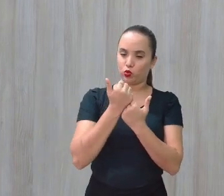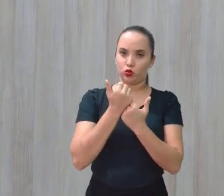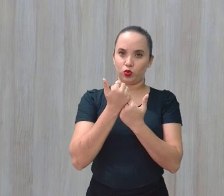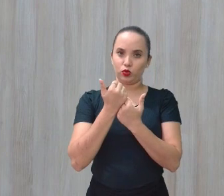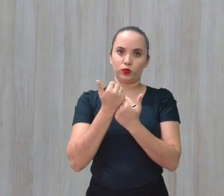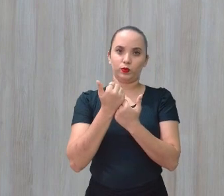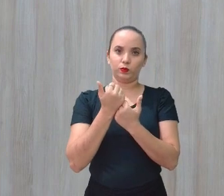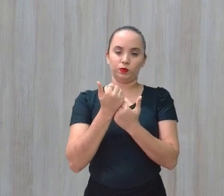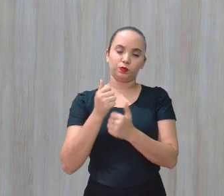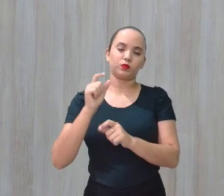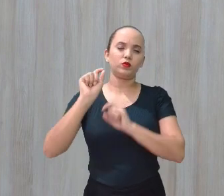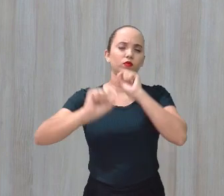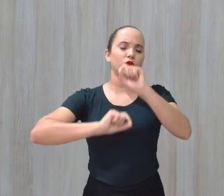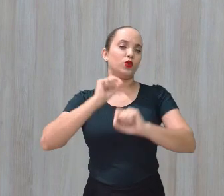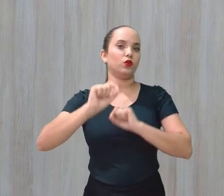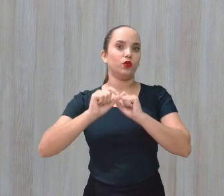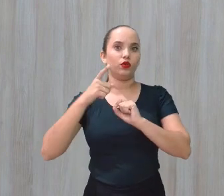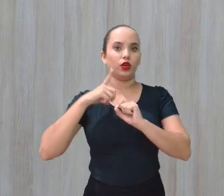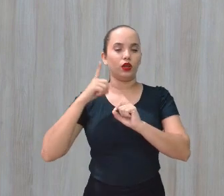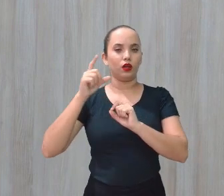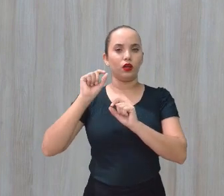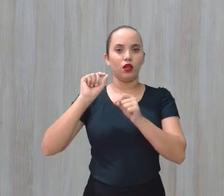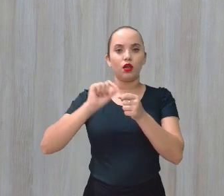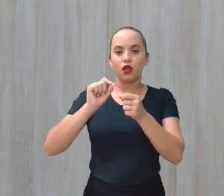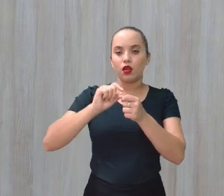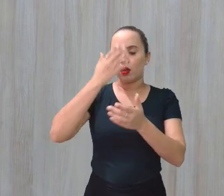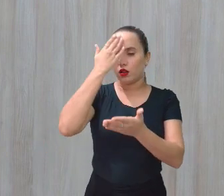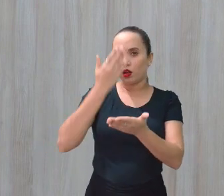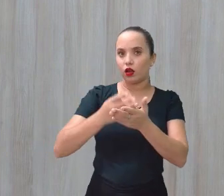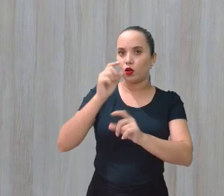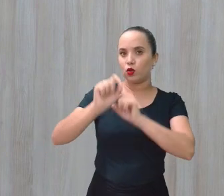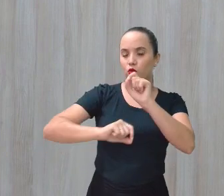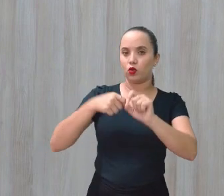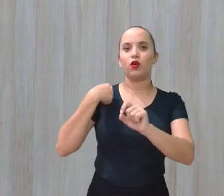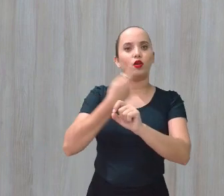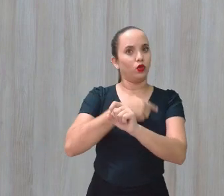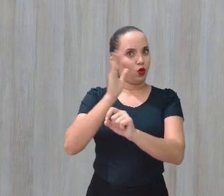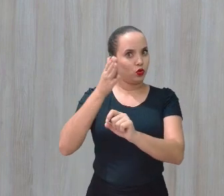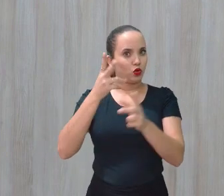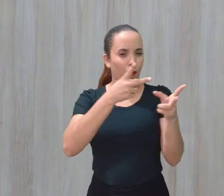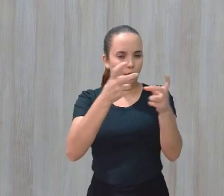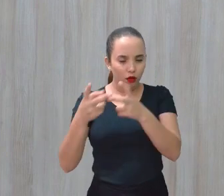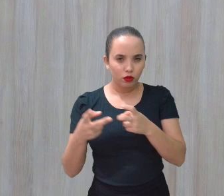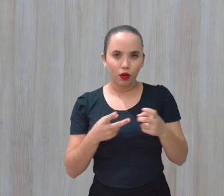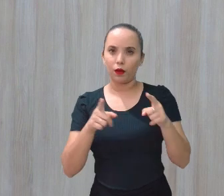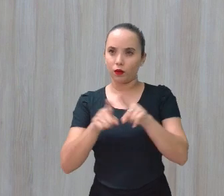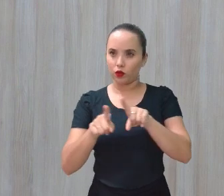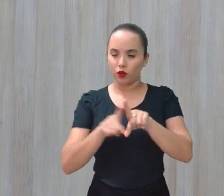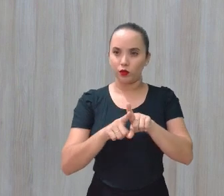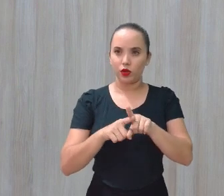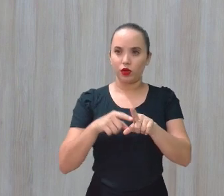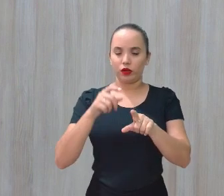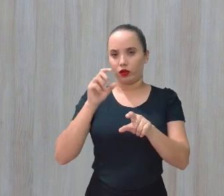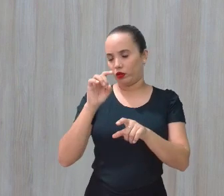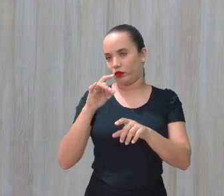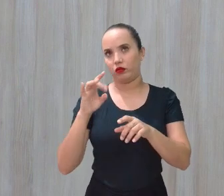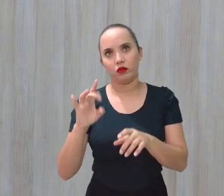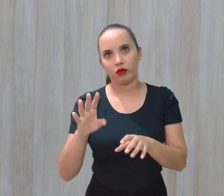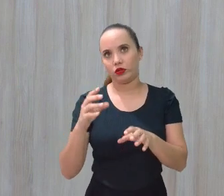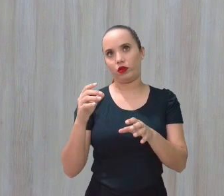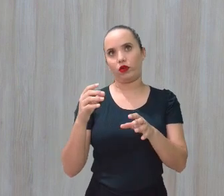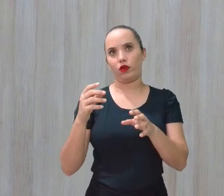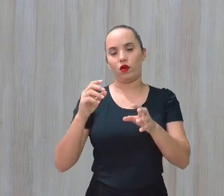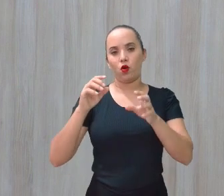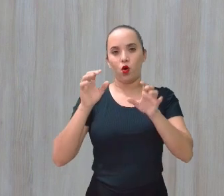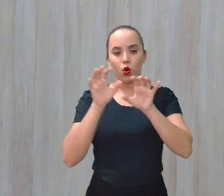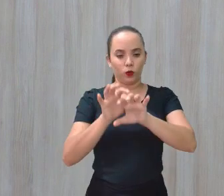da substituição, ele vai levar em consideração algo que a gente já percebeu também na aula anterior. Elas não são equações